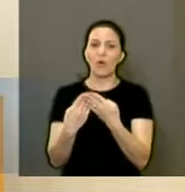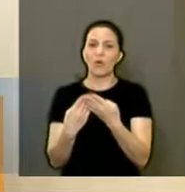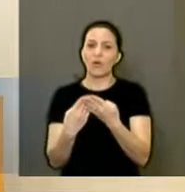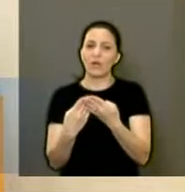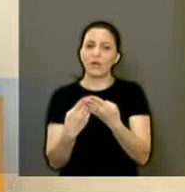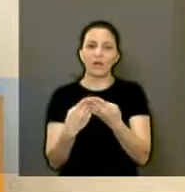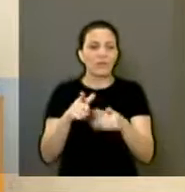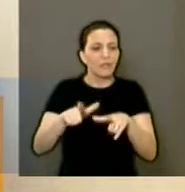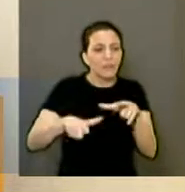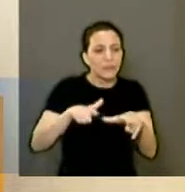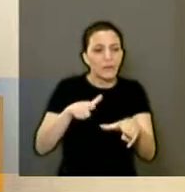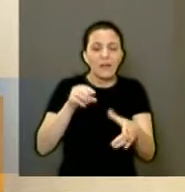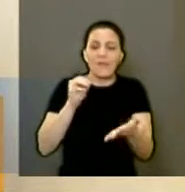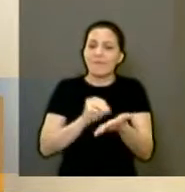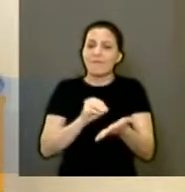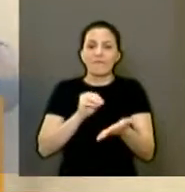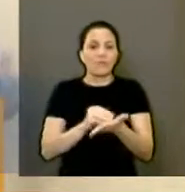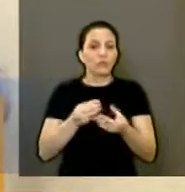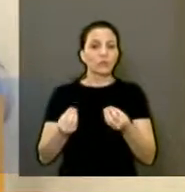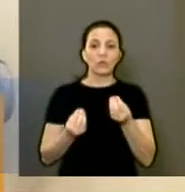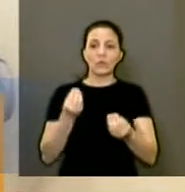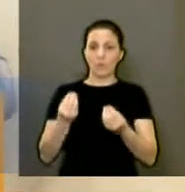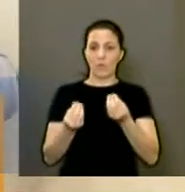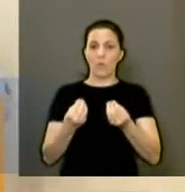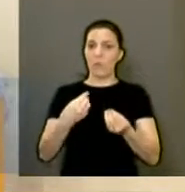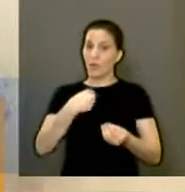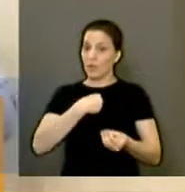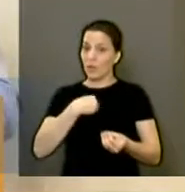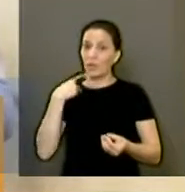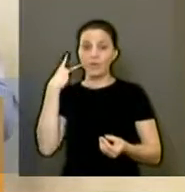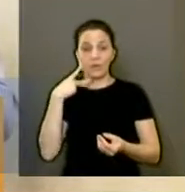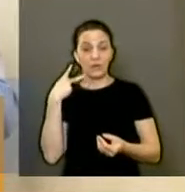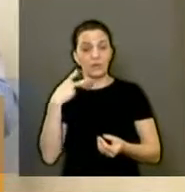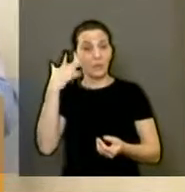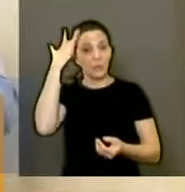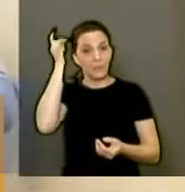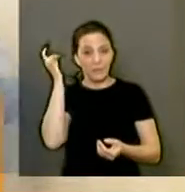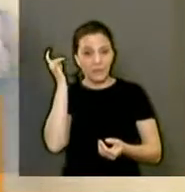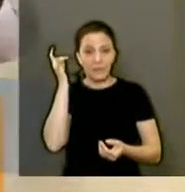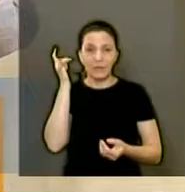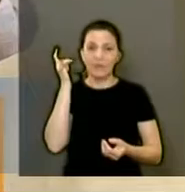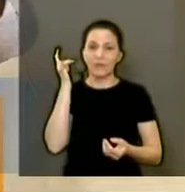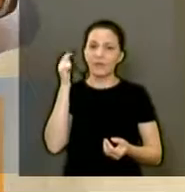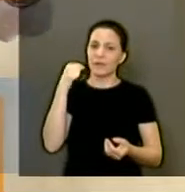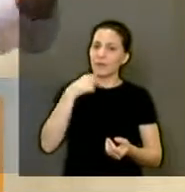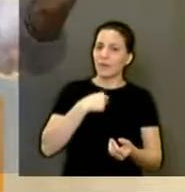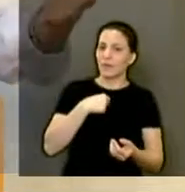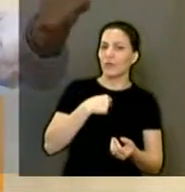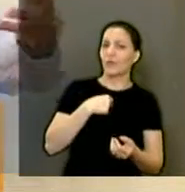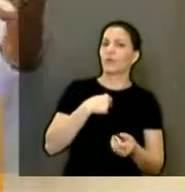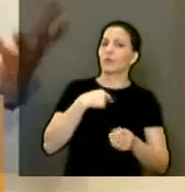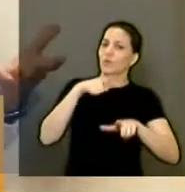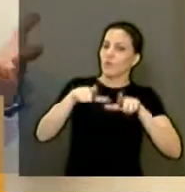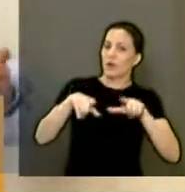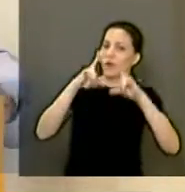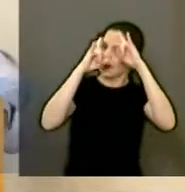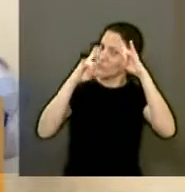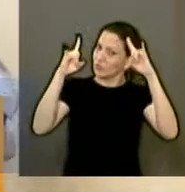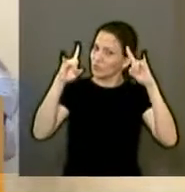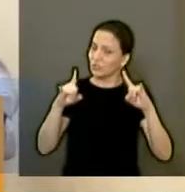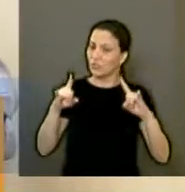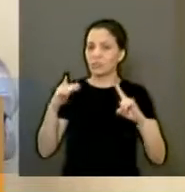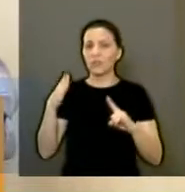coisa hoje eu estou vereador se amanhã eu sair daqui eu vou fazer seco e que é o que eu sei